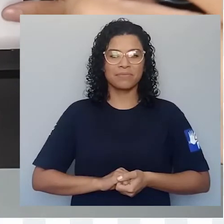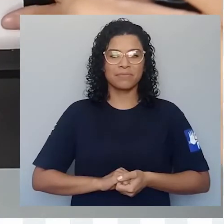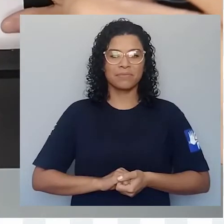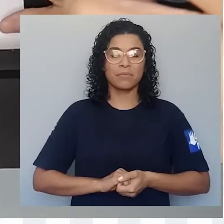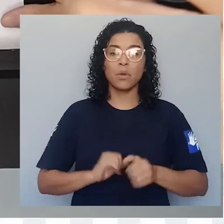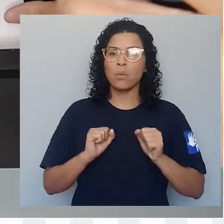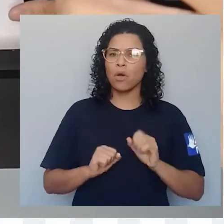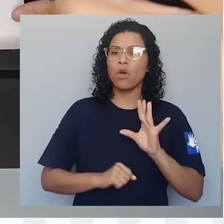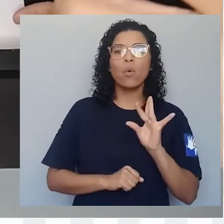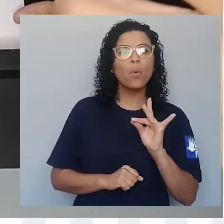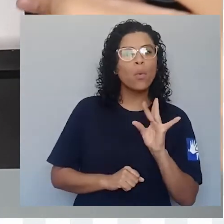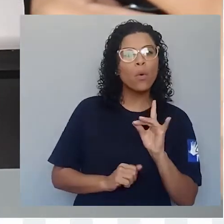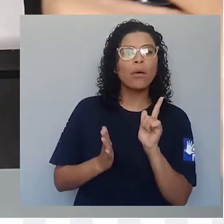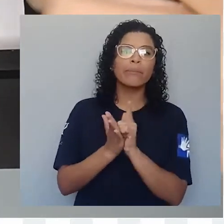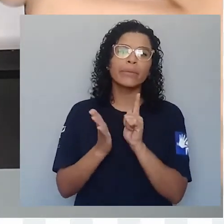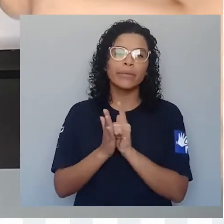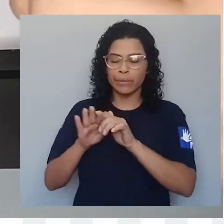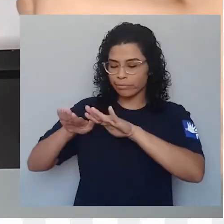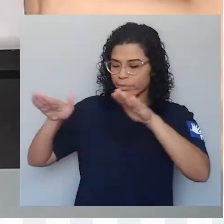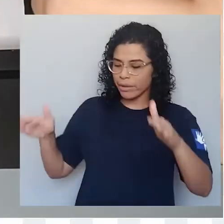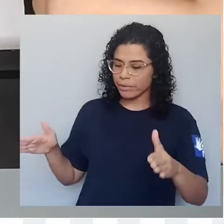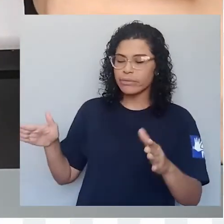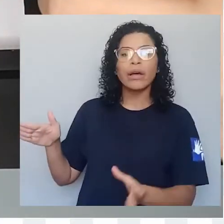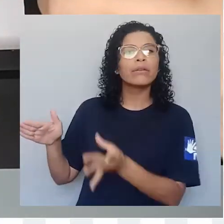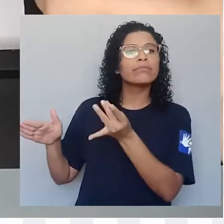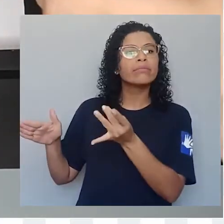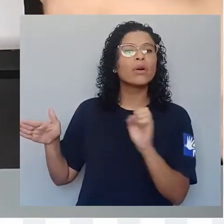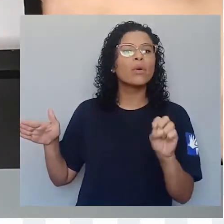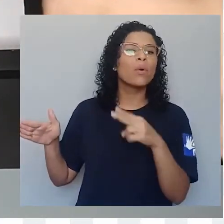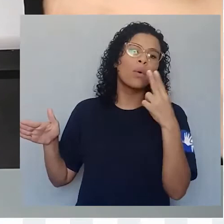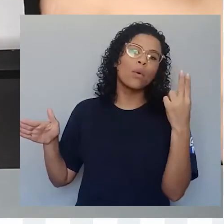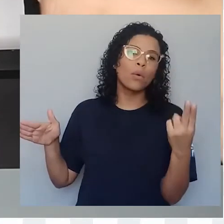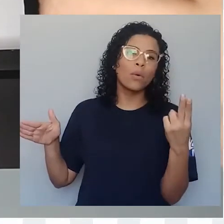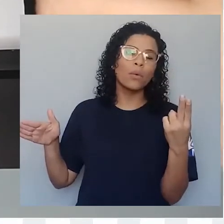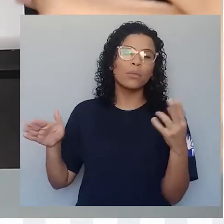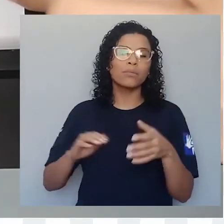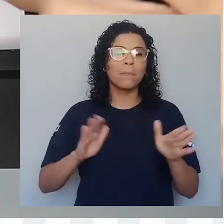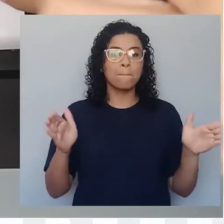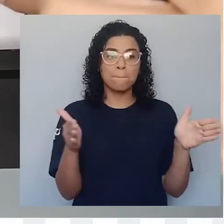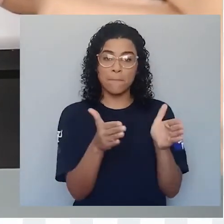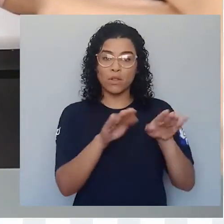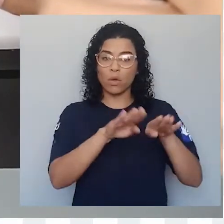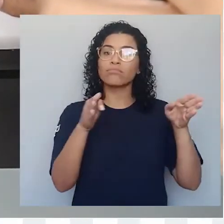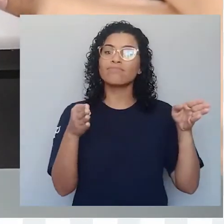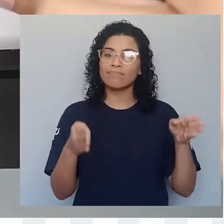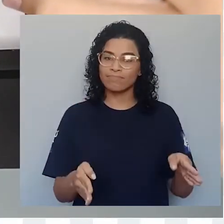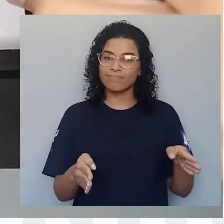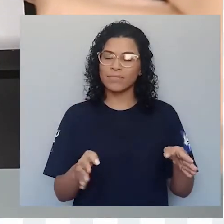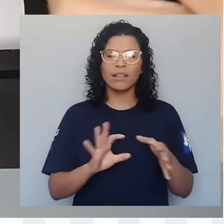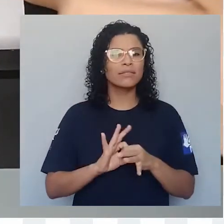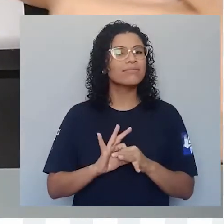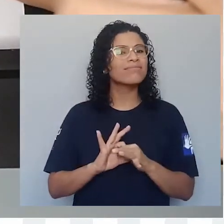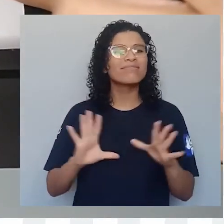Você pode colar uma sulfite embaixo de uma mesa assim. Embaixo de uma mesinha